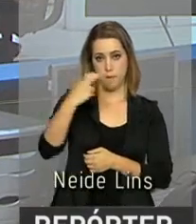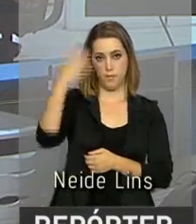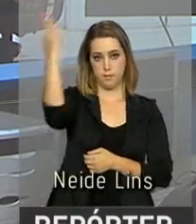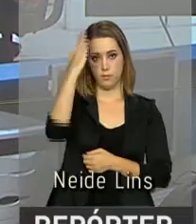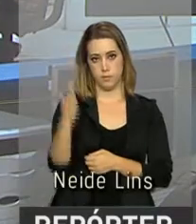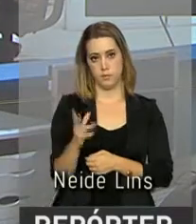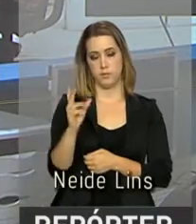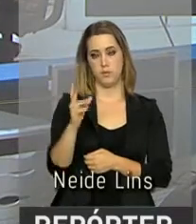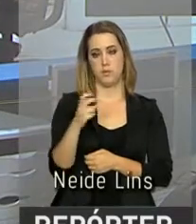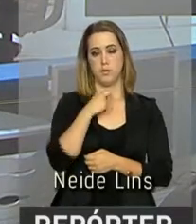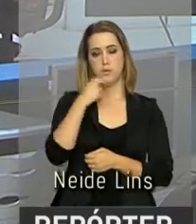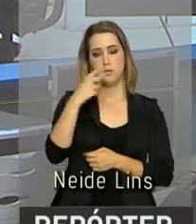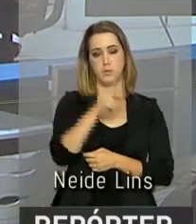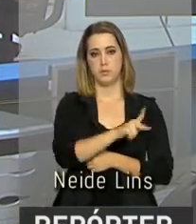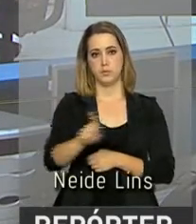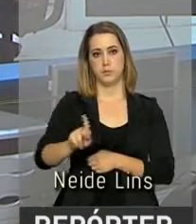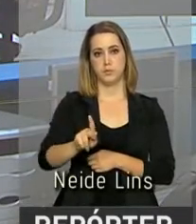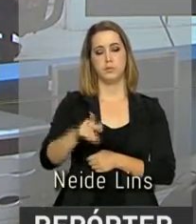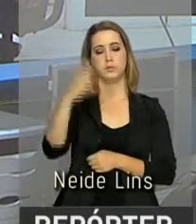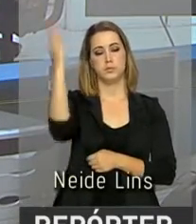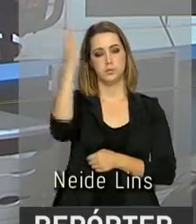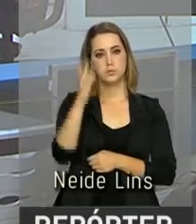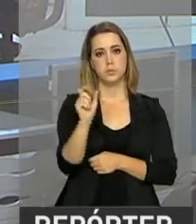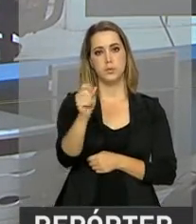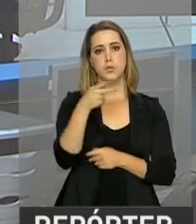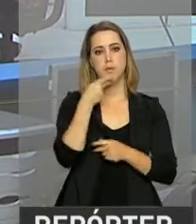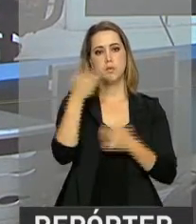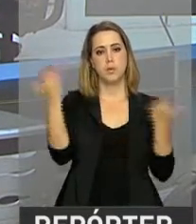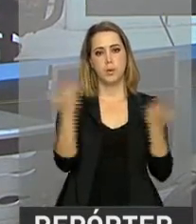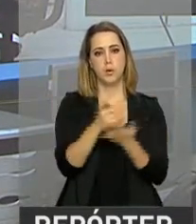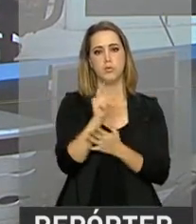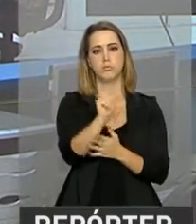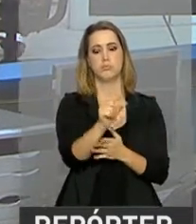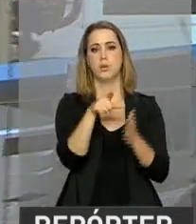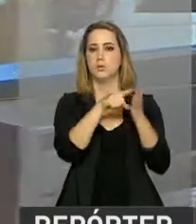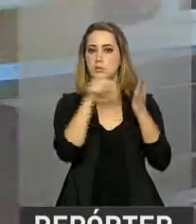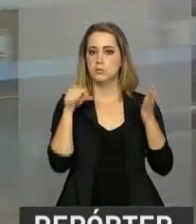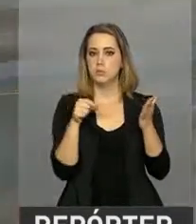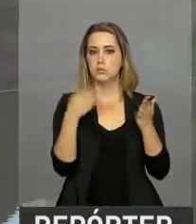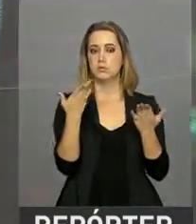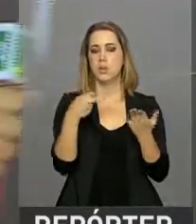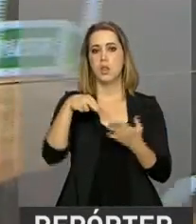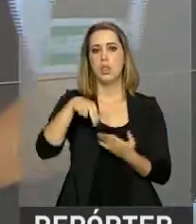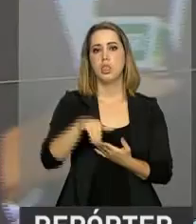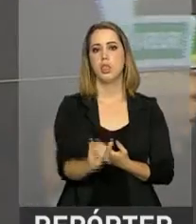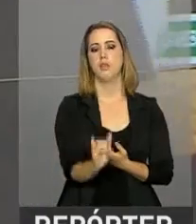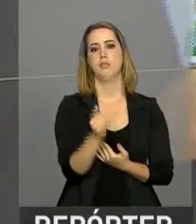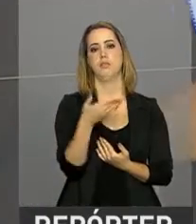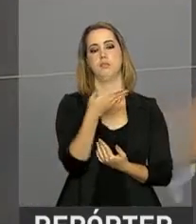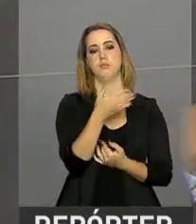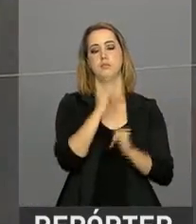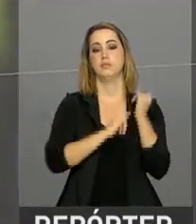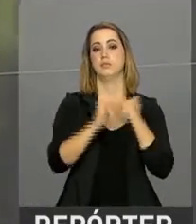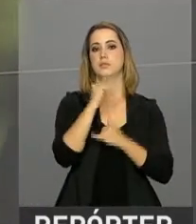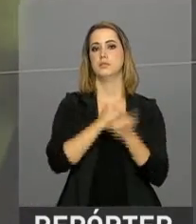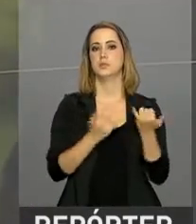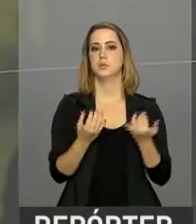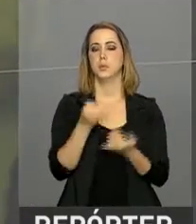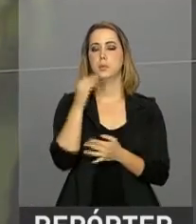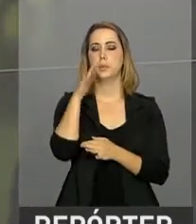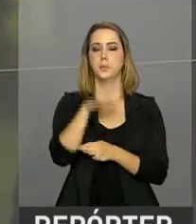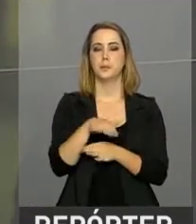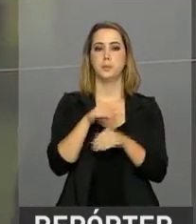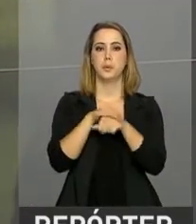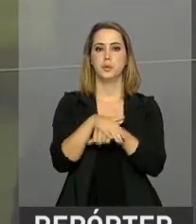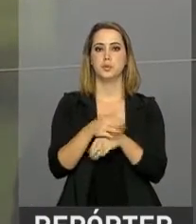da república alexandre paula falou agora há pouco no palácio do planalto eo repórter nem pereira que está aqui comigo na tela tem as informações boa